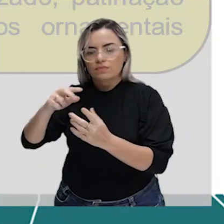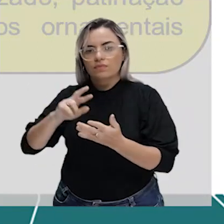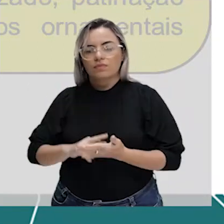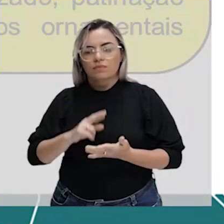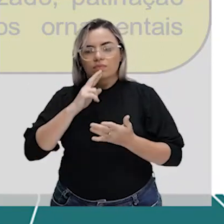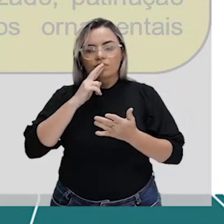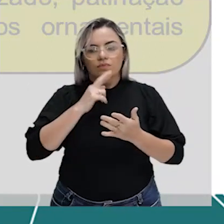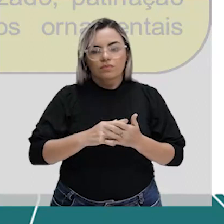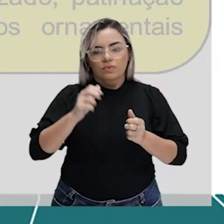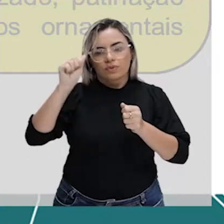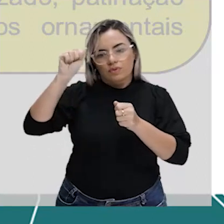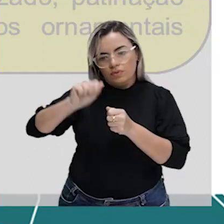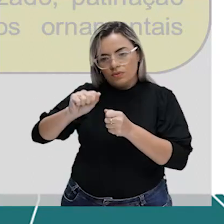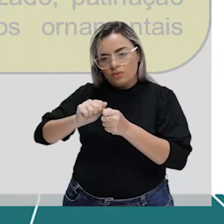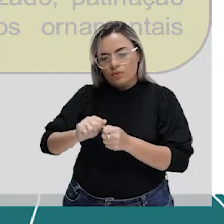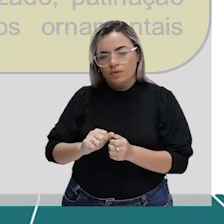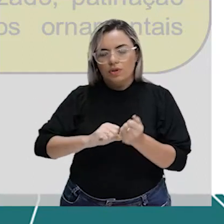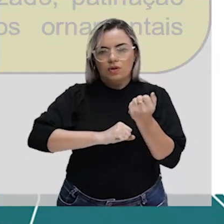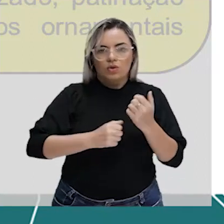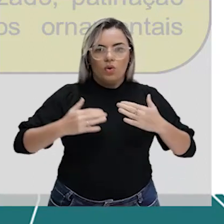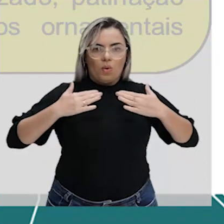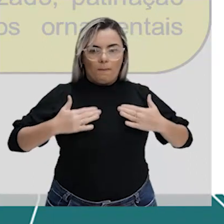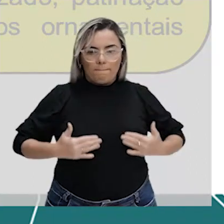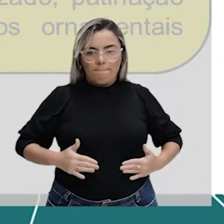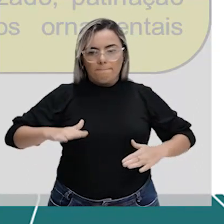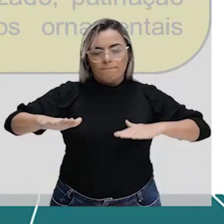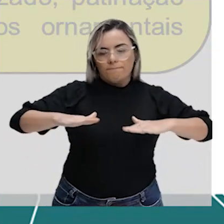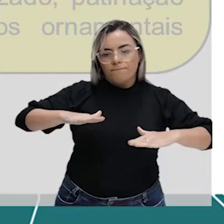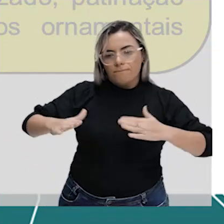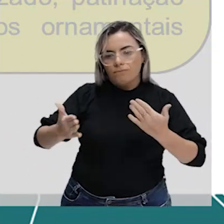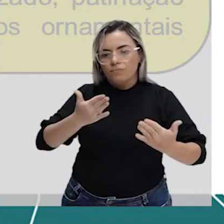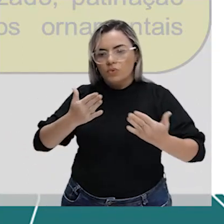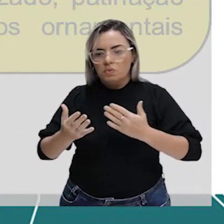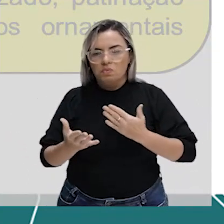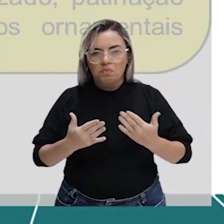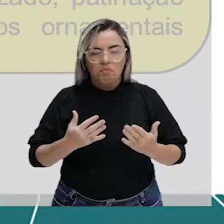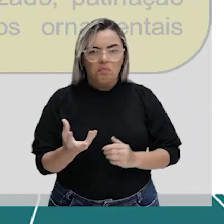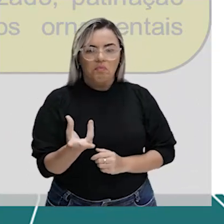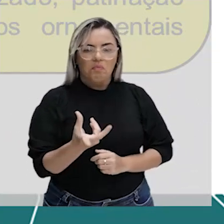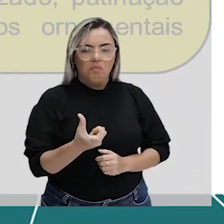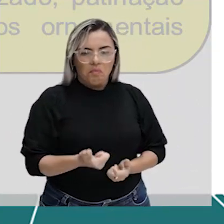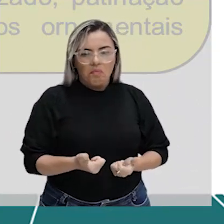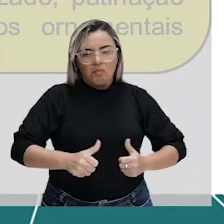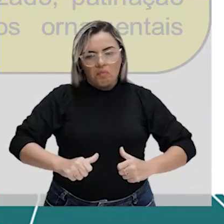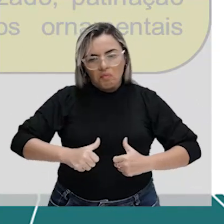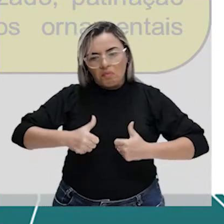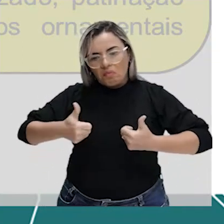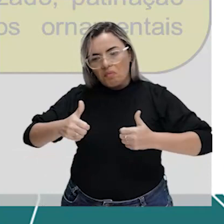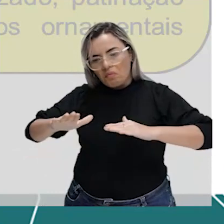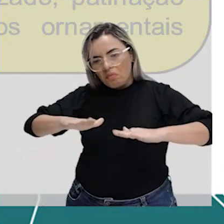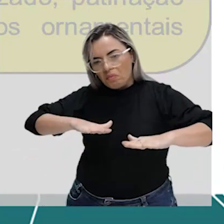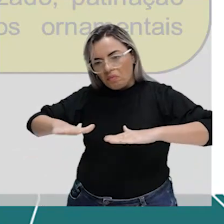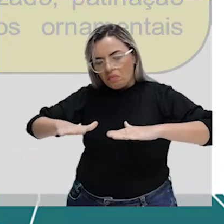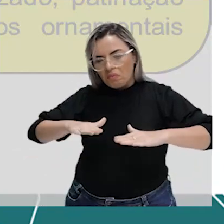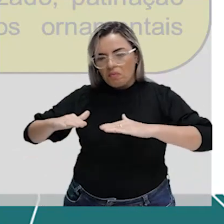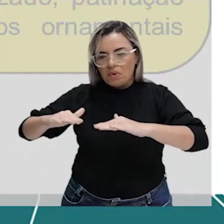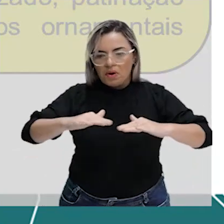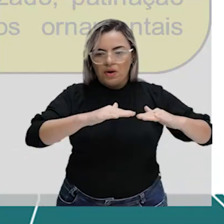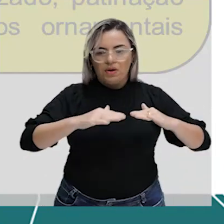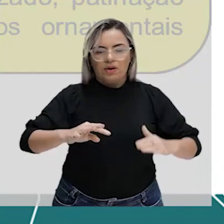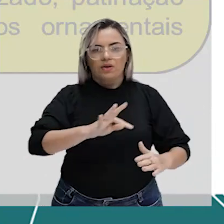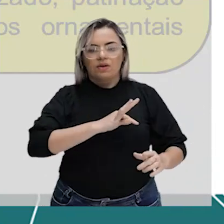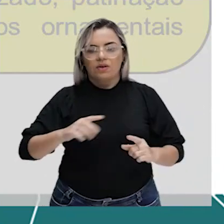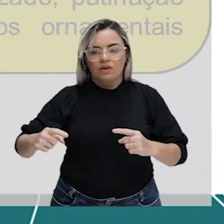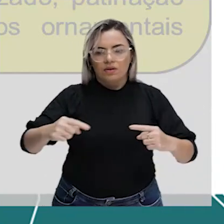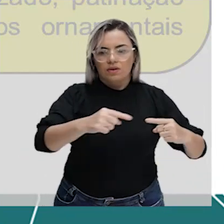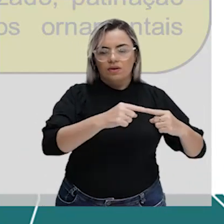o resultado da ação motora comparado é a qualidade do movimento segundo padrões técnicos combinatórios.